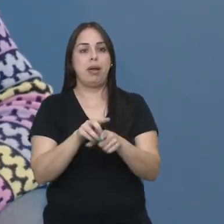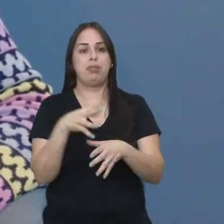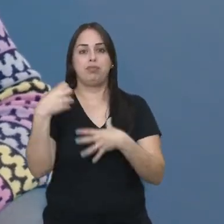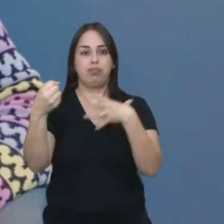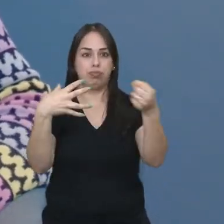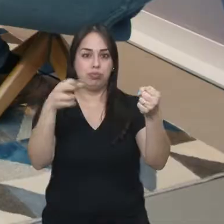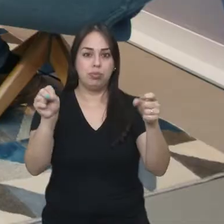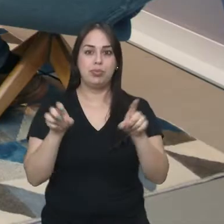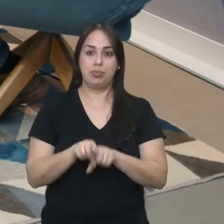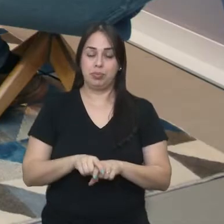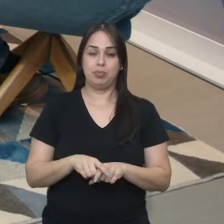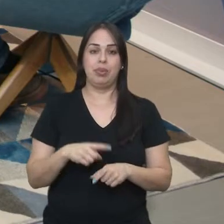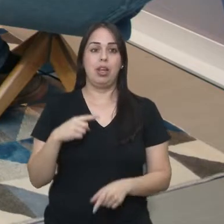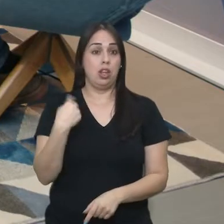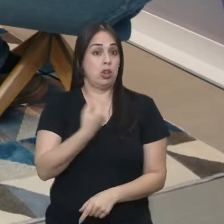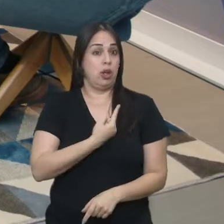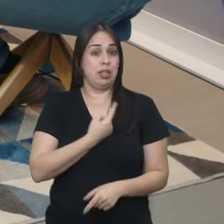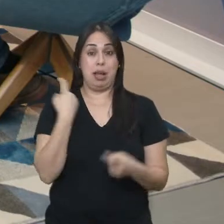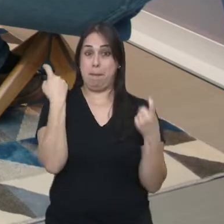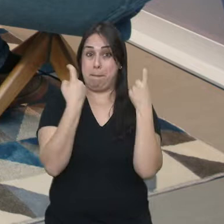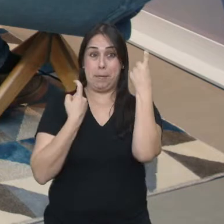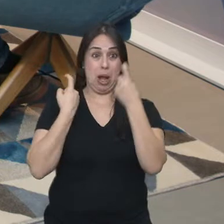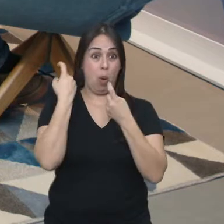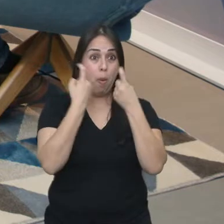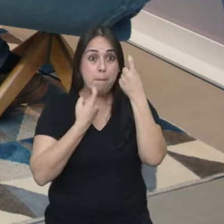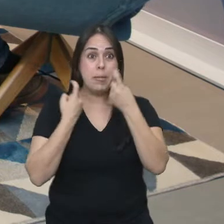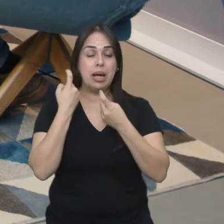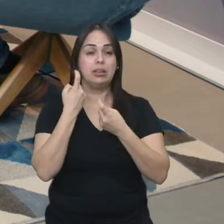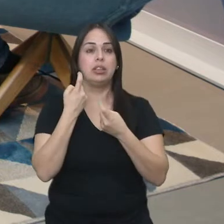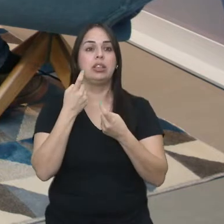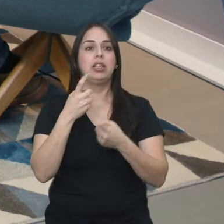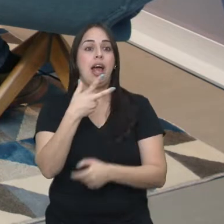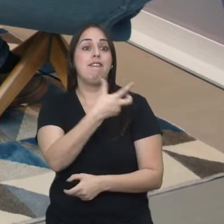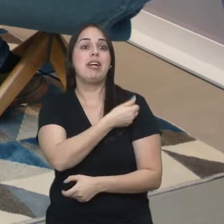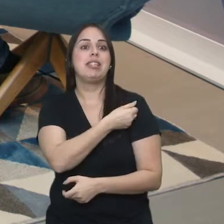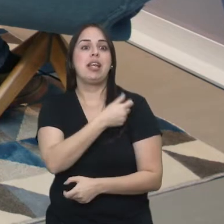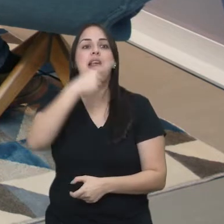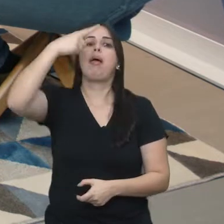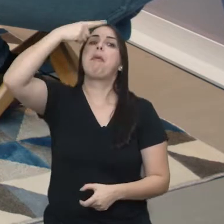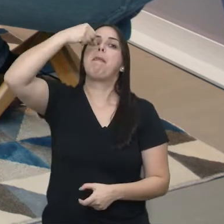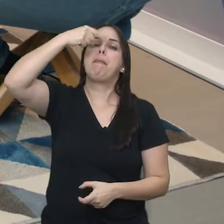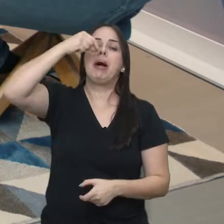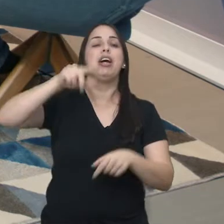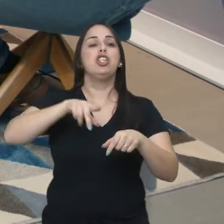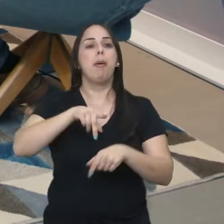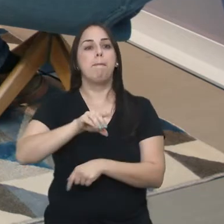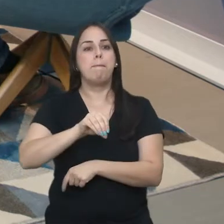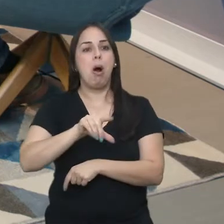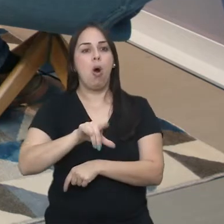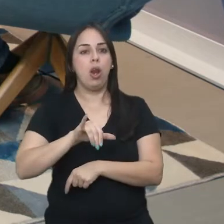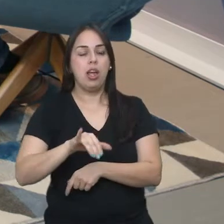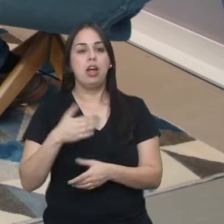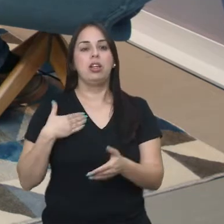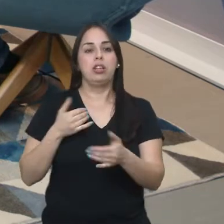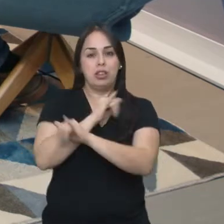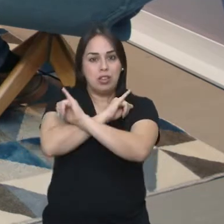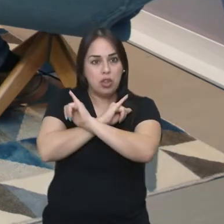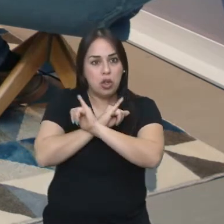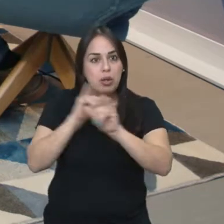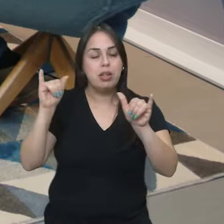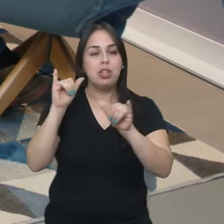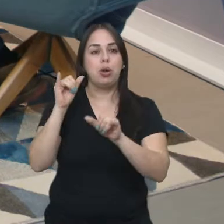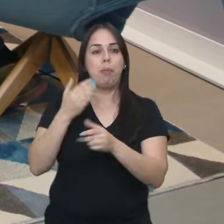vírus selvagem. A gente está extremamente preocupado com a cobertura de poliomielite. Tanto é que a gente está fazendo uma campanha agora, iniciou dia 8, uma